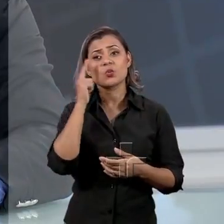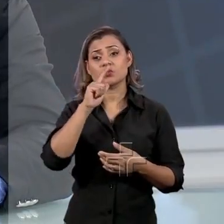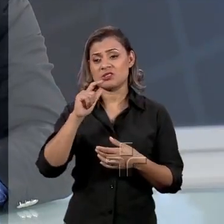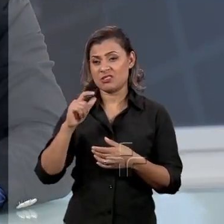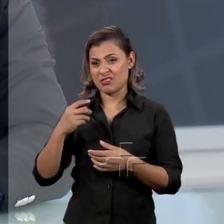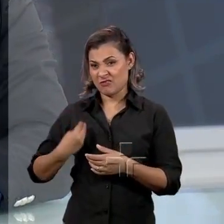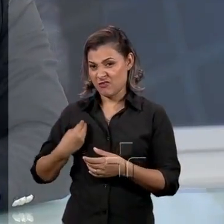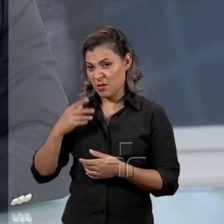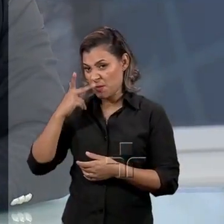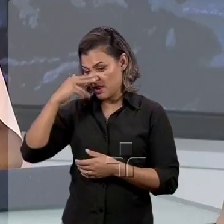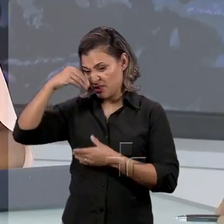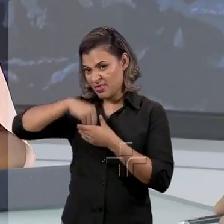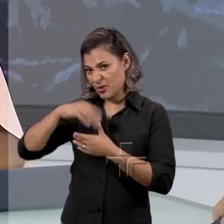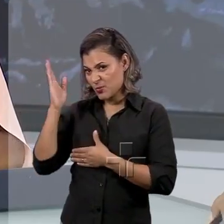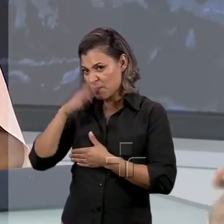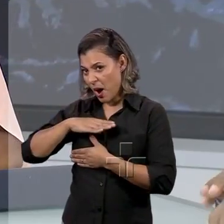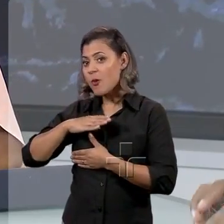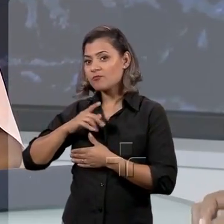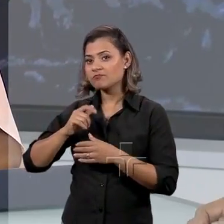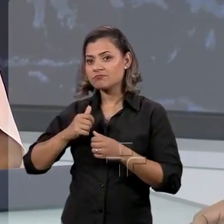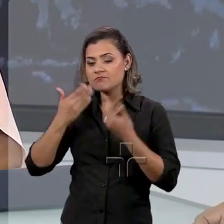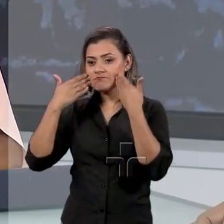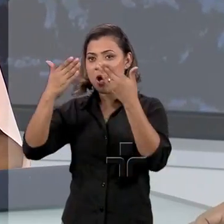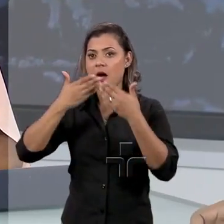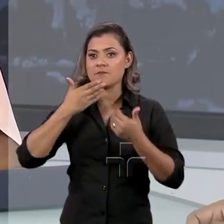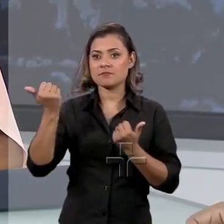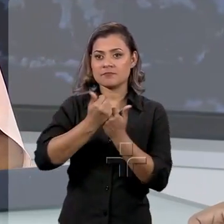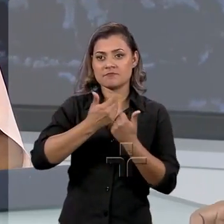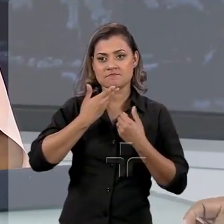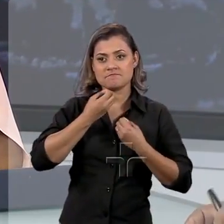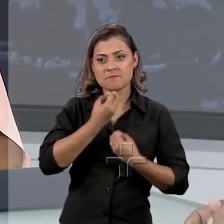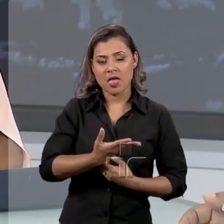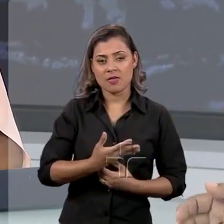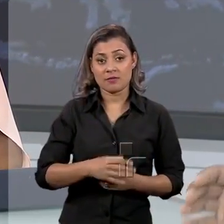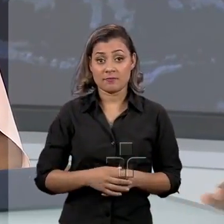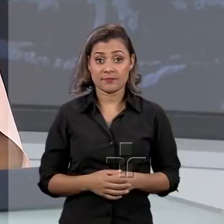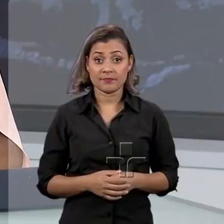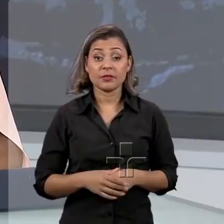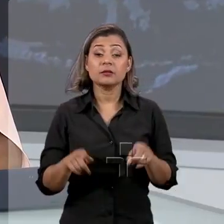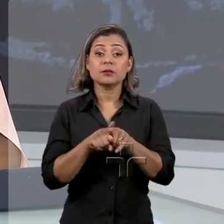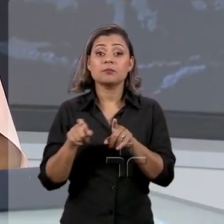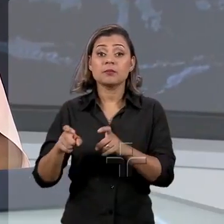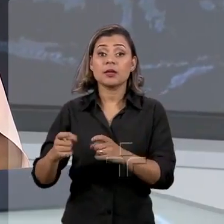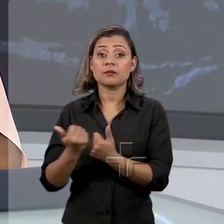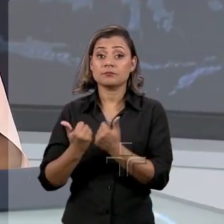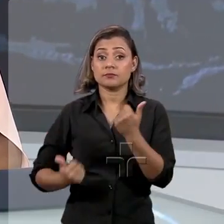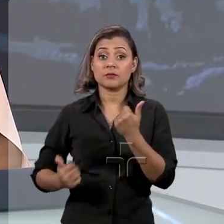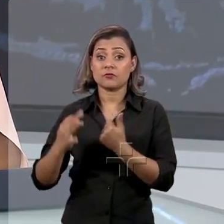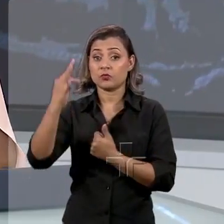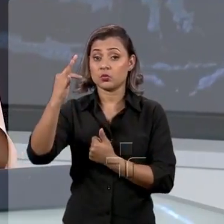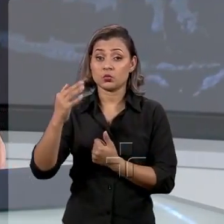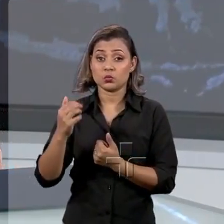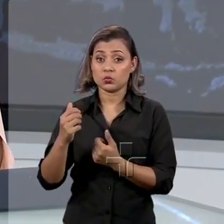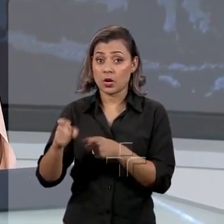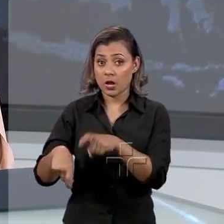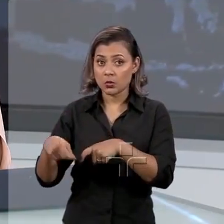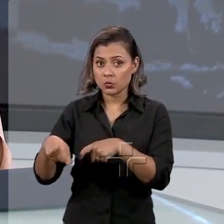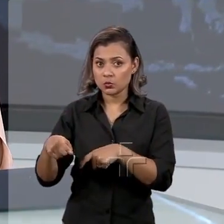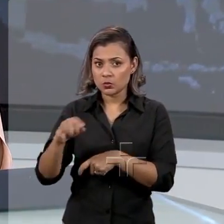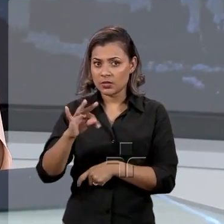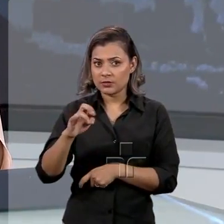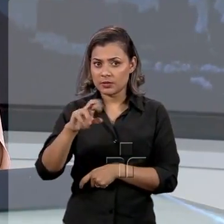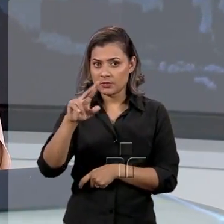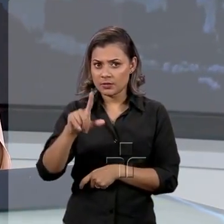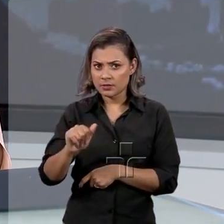escuro da humanidade. A futura ministra da Agricultura, deputada federal Tereza Cristina, disse que precisa entender